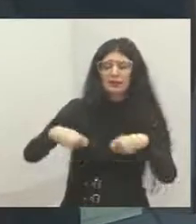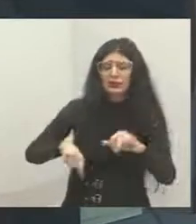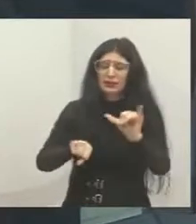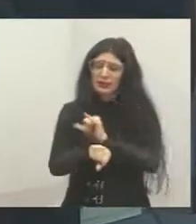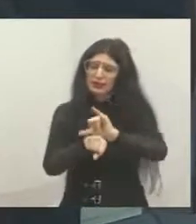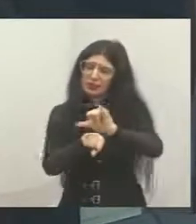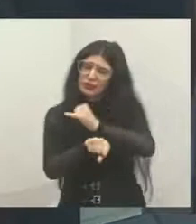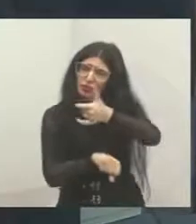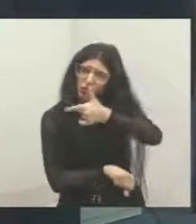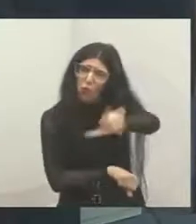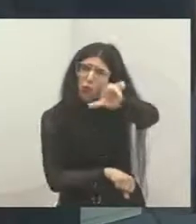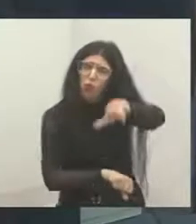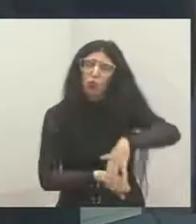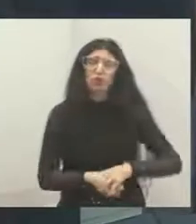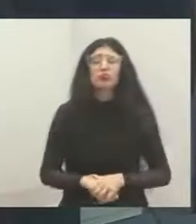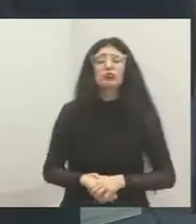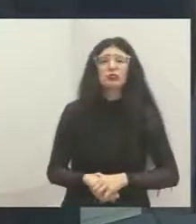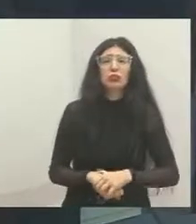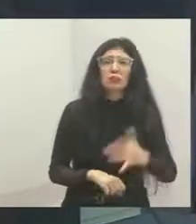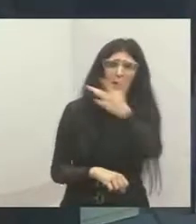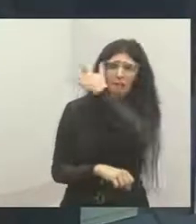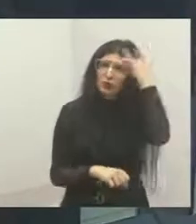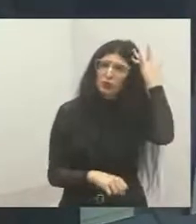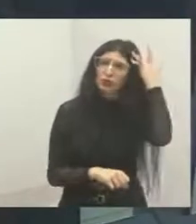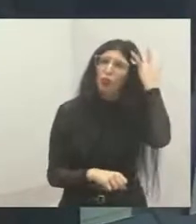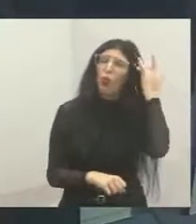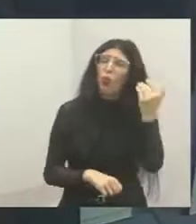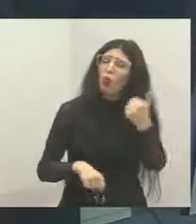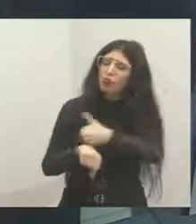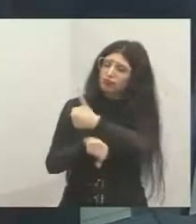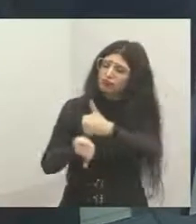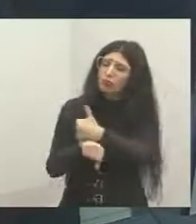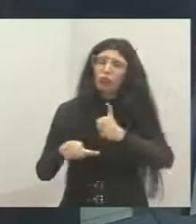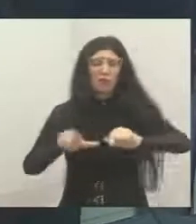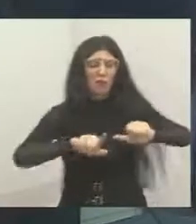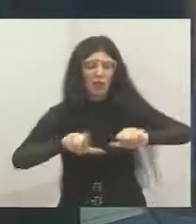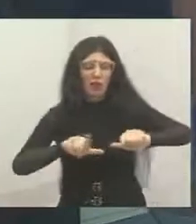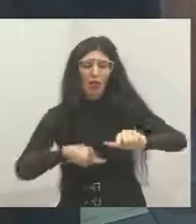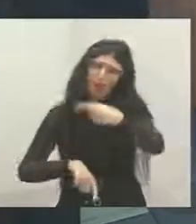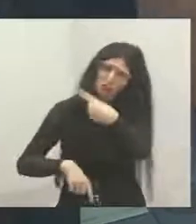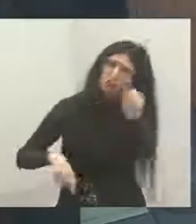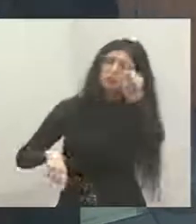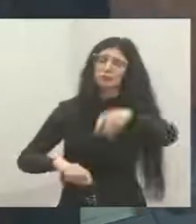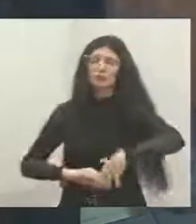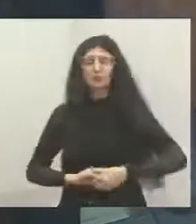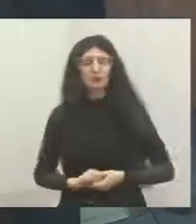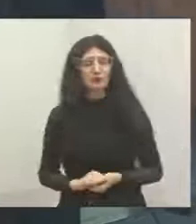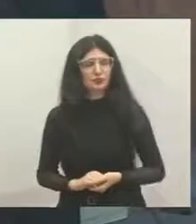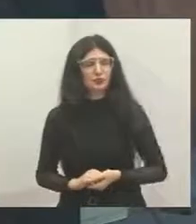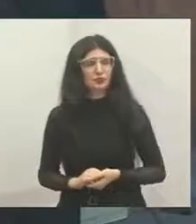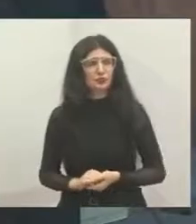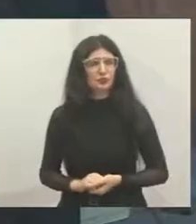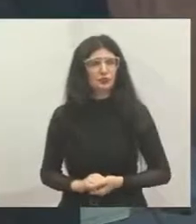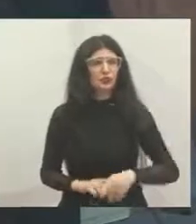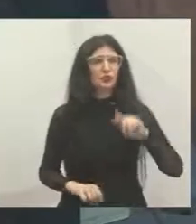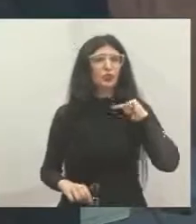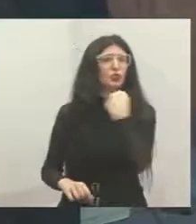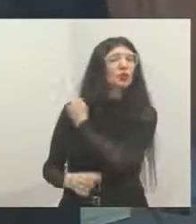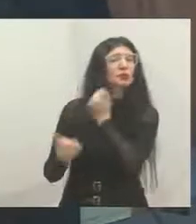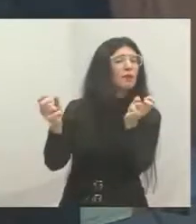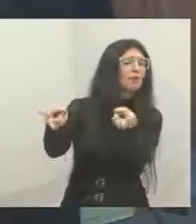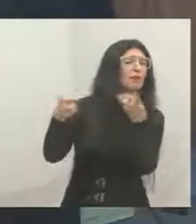Então, a gente tem que debater bastante essa questão aí, porque a gente vê que quem